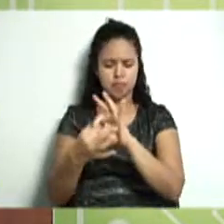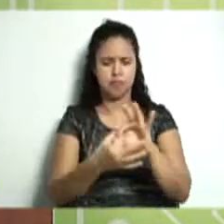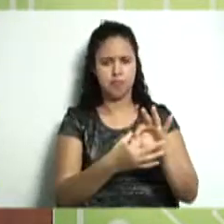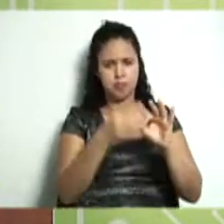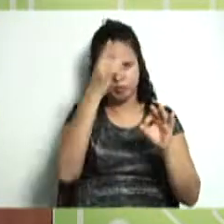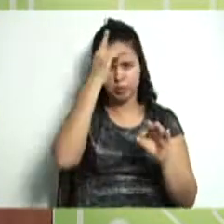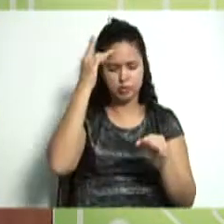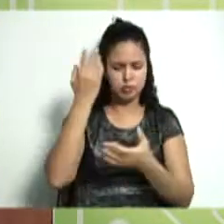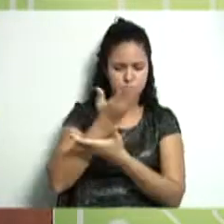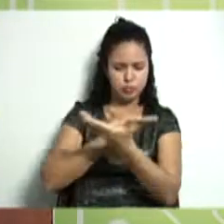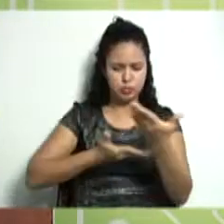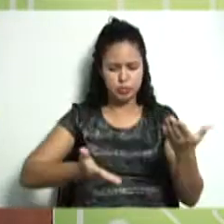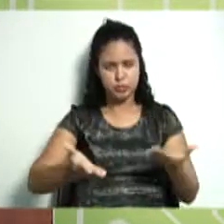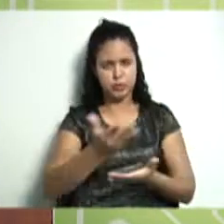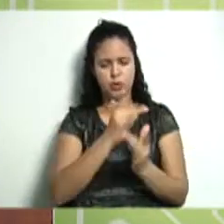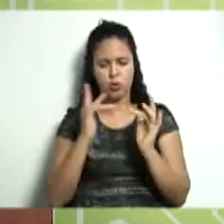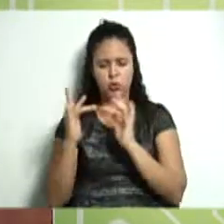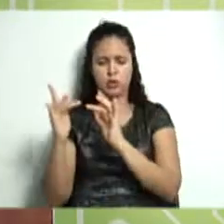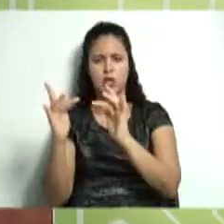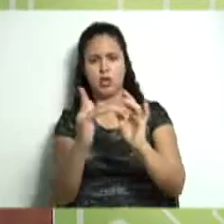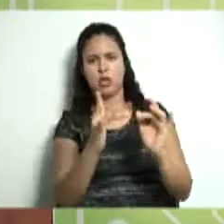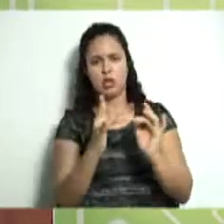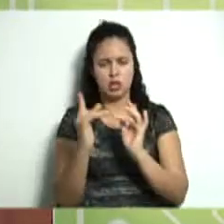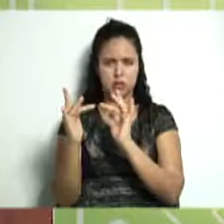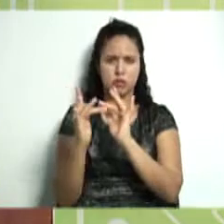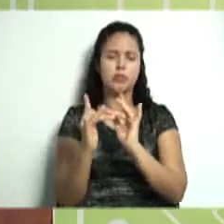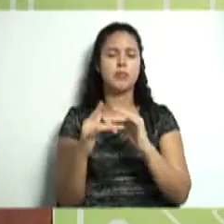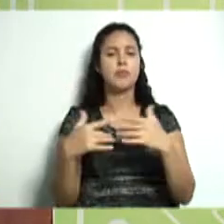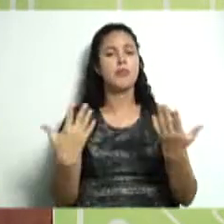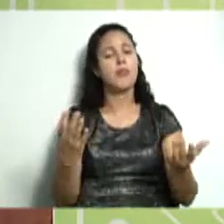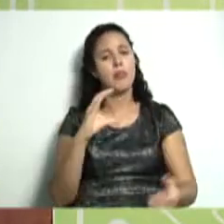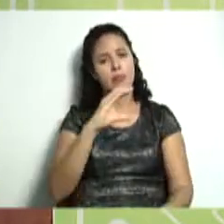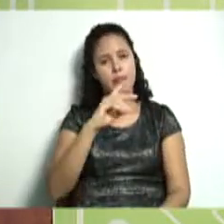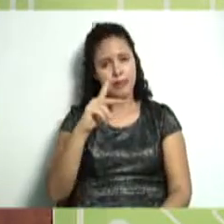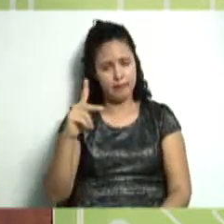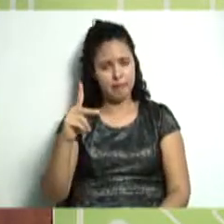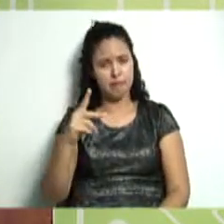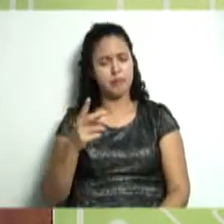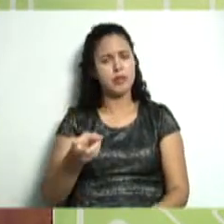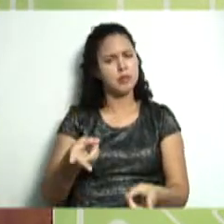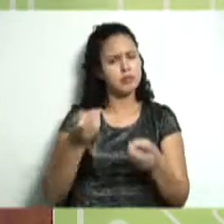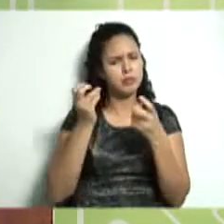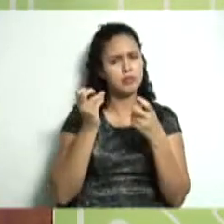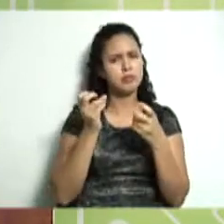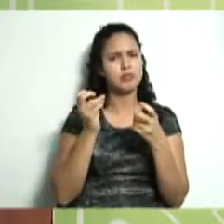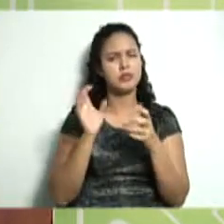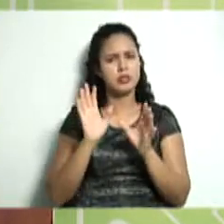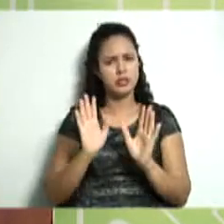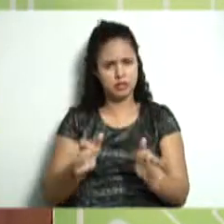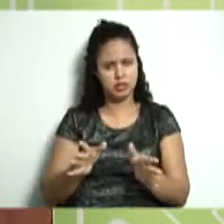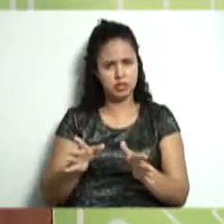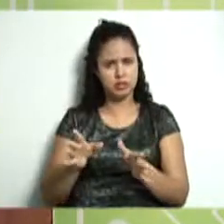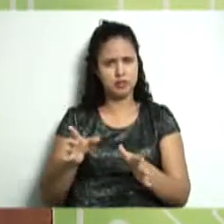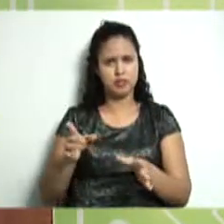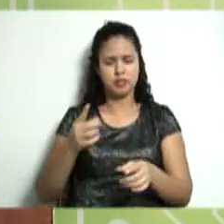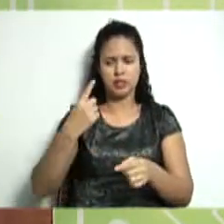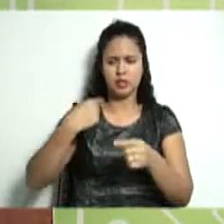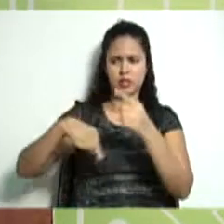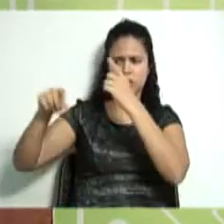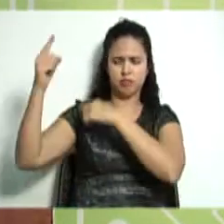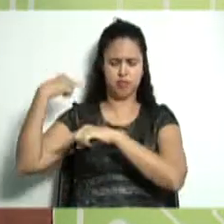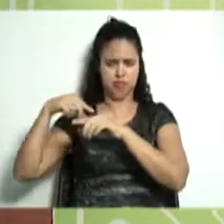outras pessoas. Então, a cooperativa, eu resgato alguma ideia que a gente tratou nas aulas passadas,